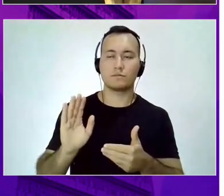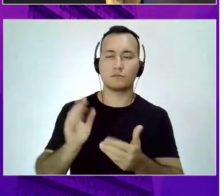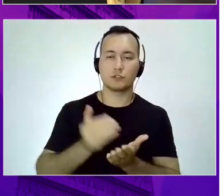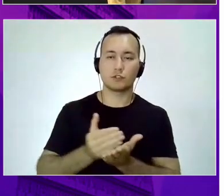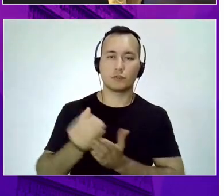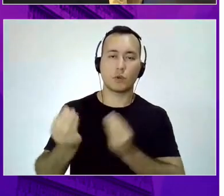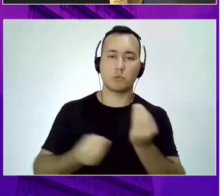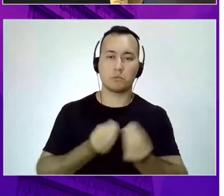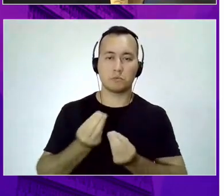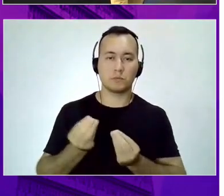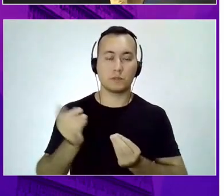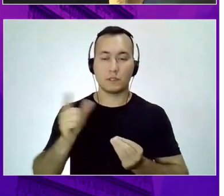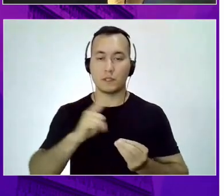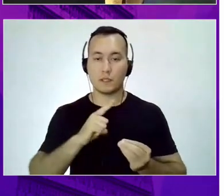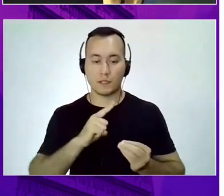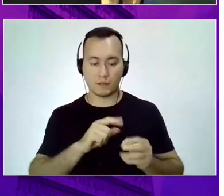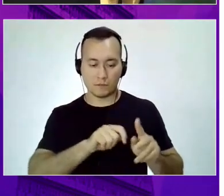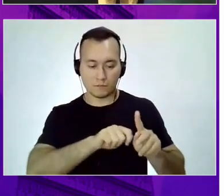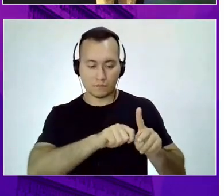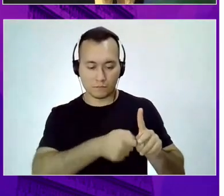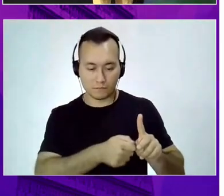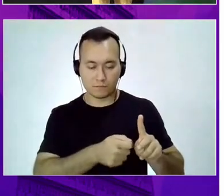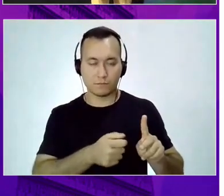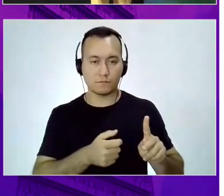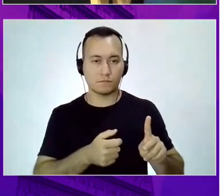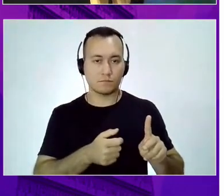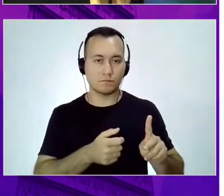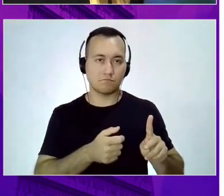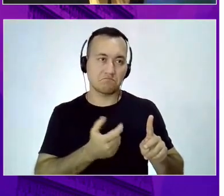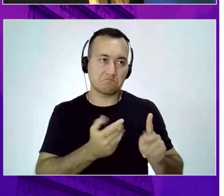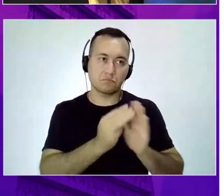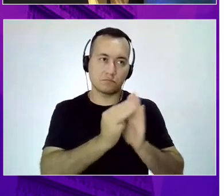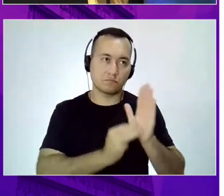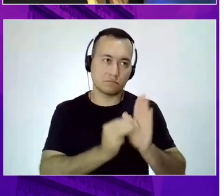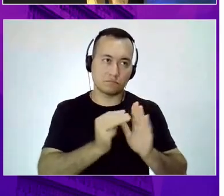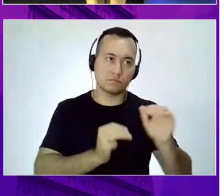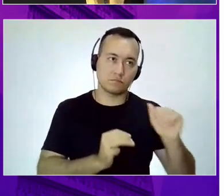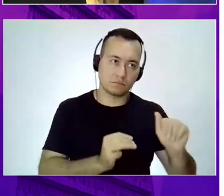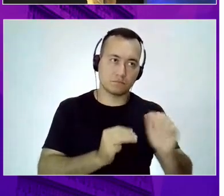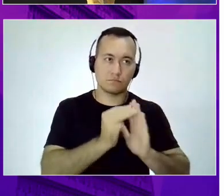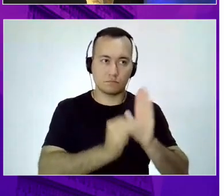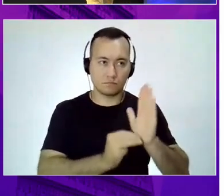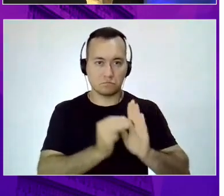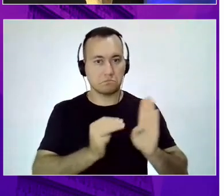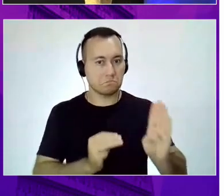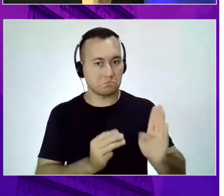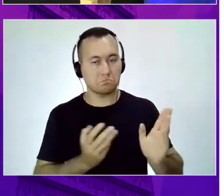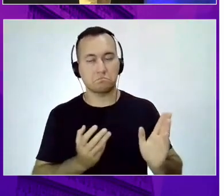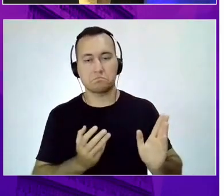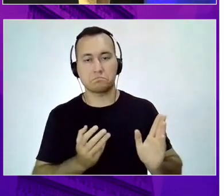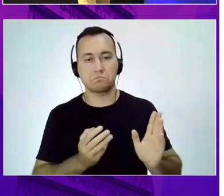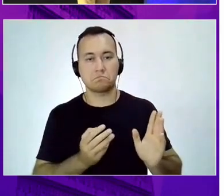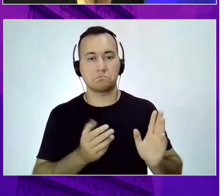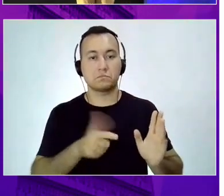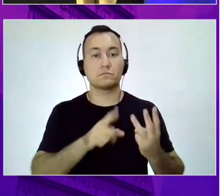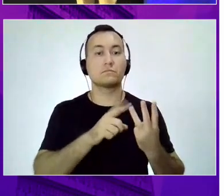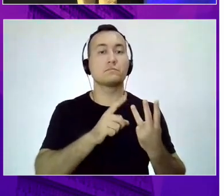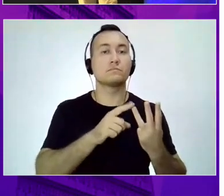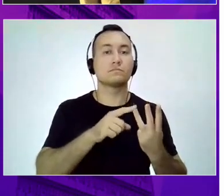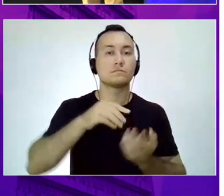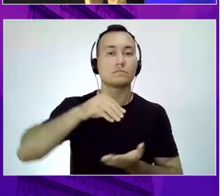seu método B, e dentre aqueles métodos para geração de Pix, tinha o método que notificava.